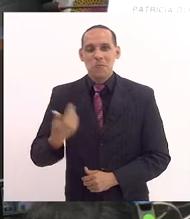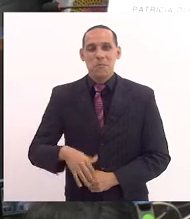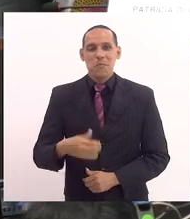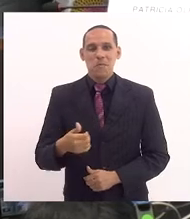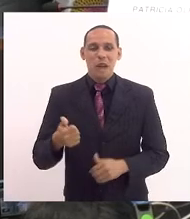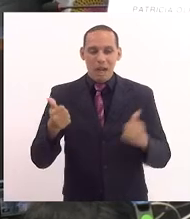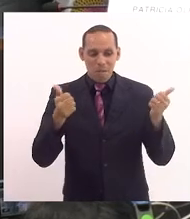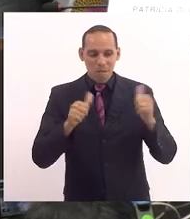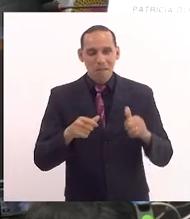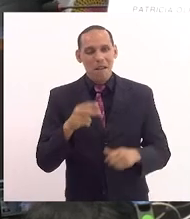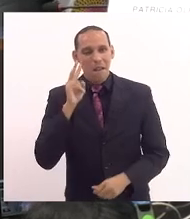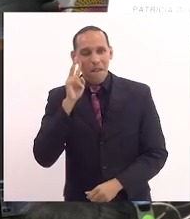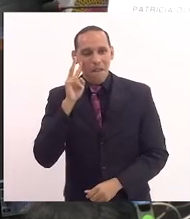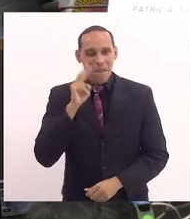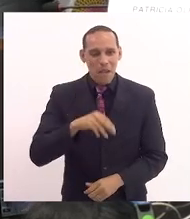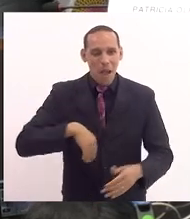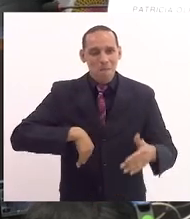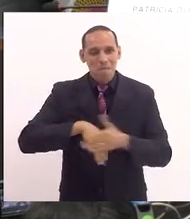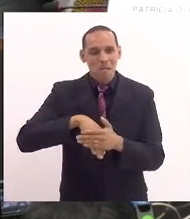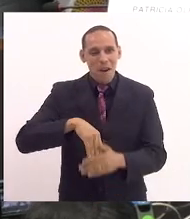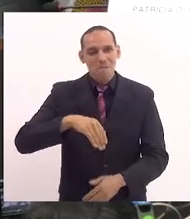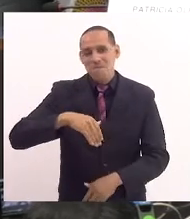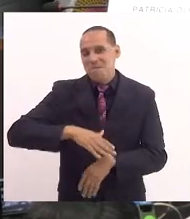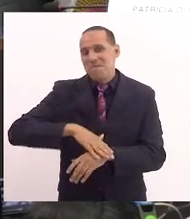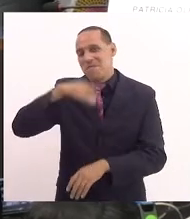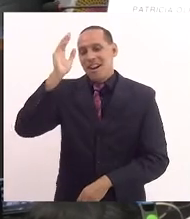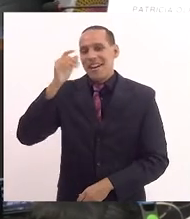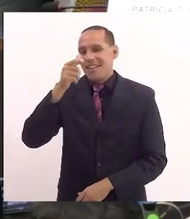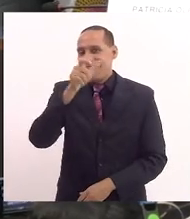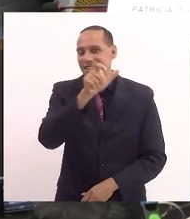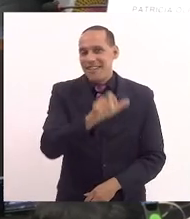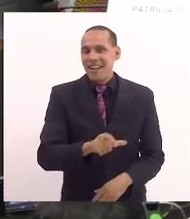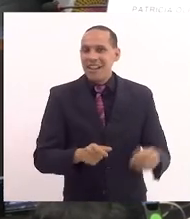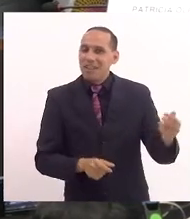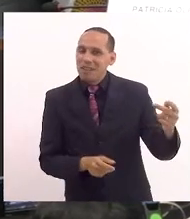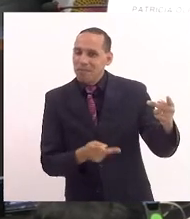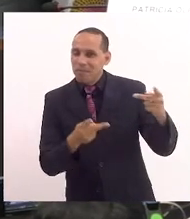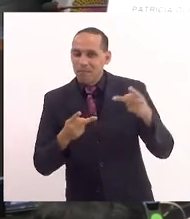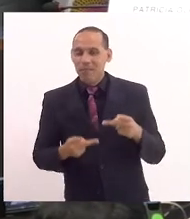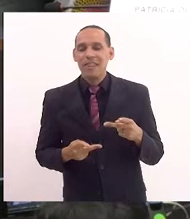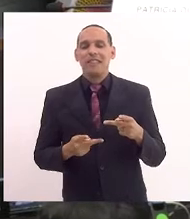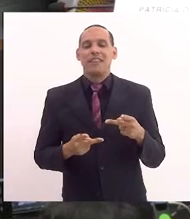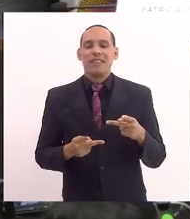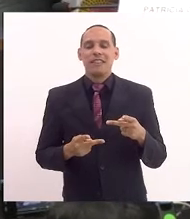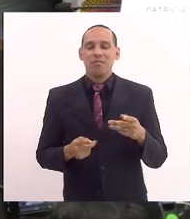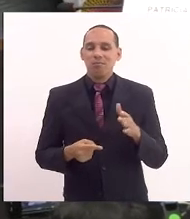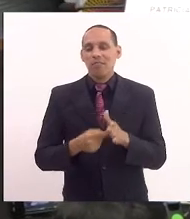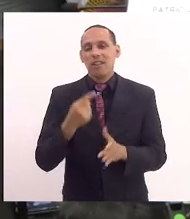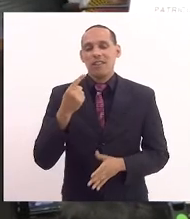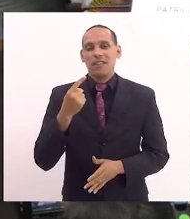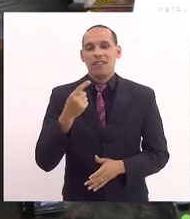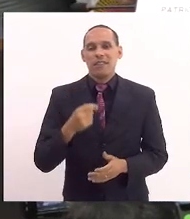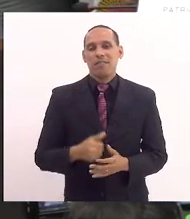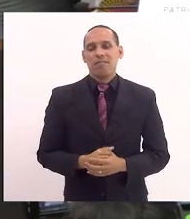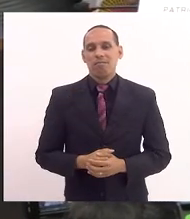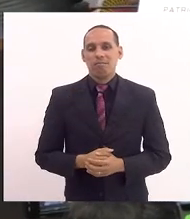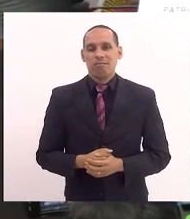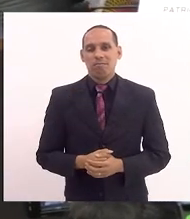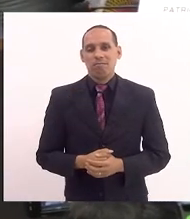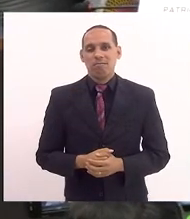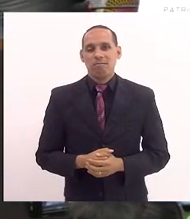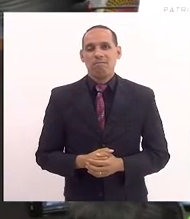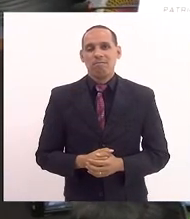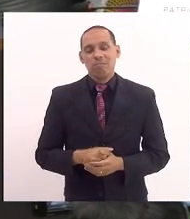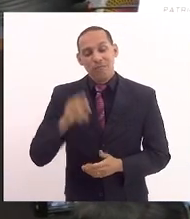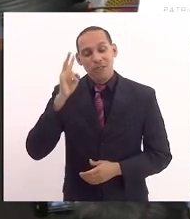caras que eu mais vi jogar bola na minha vida. E ele foi me visitar uma vez lá, e essa história